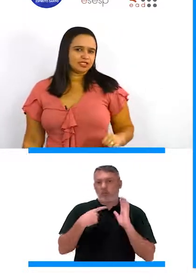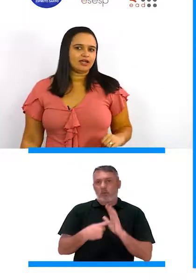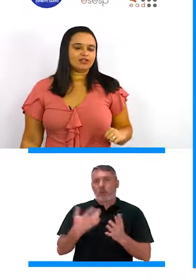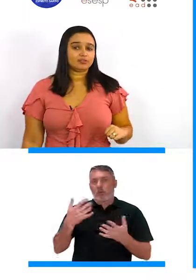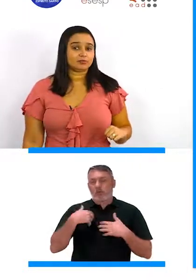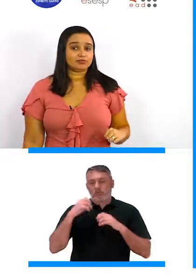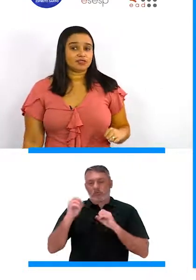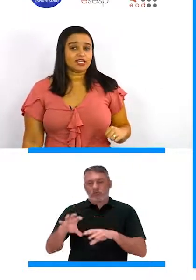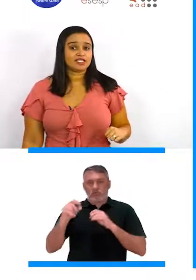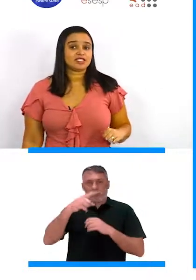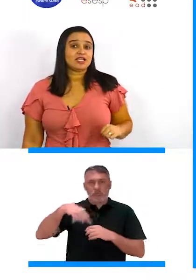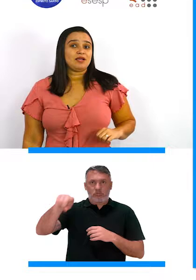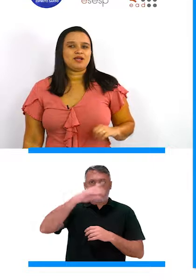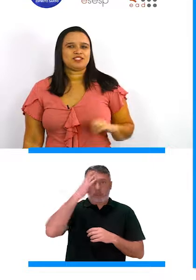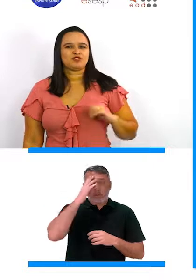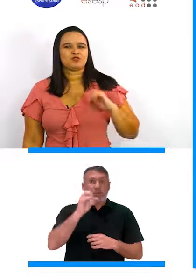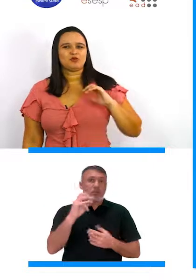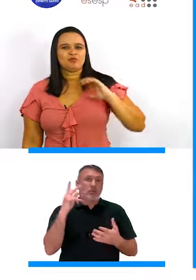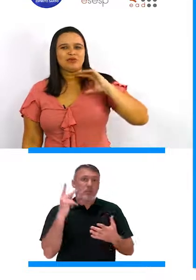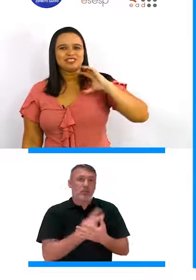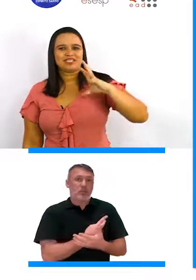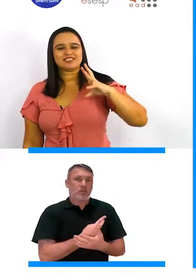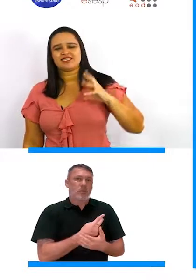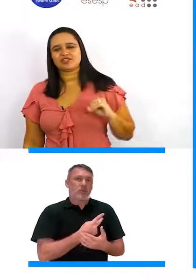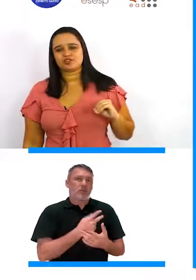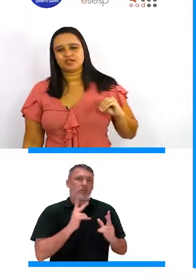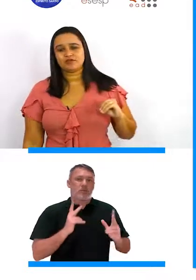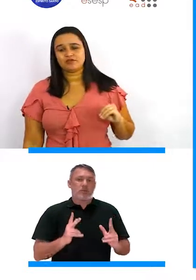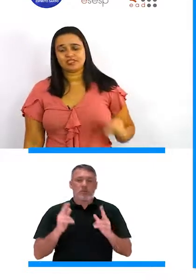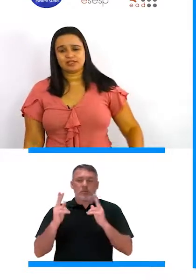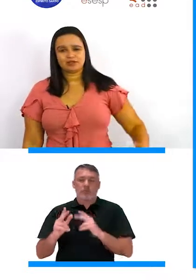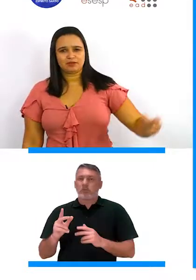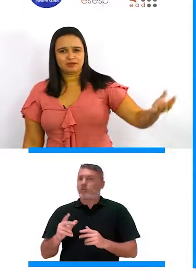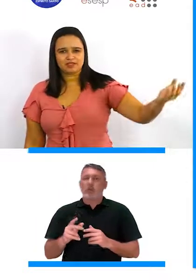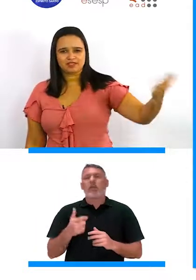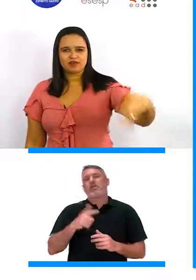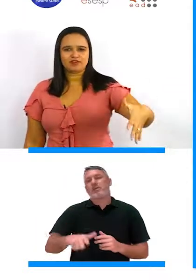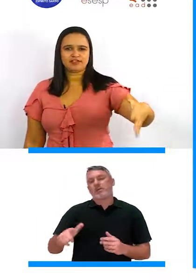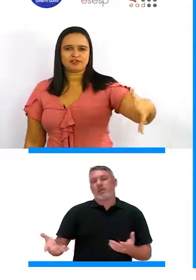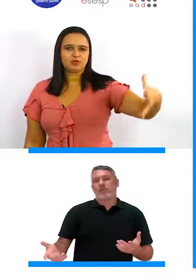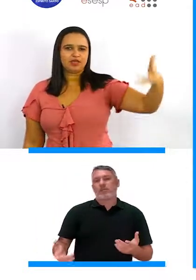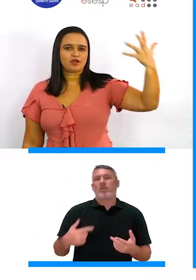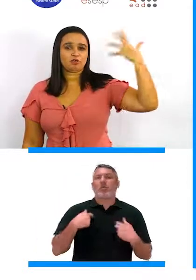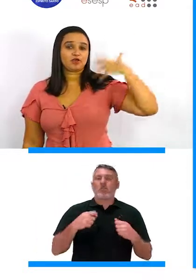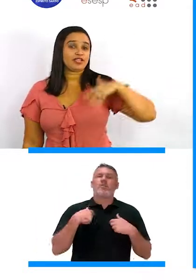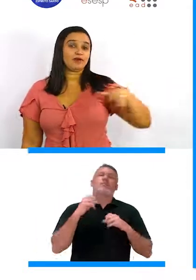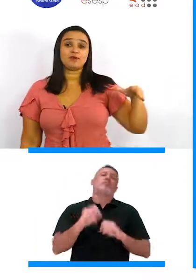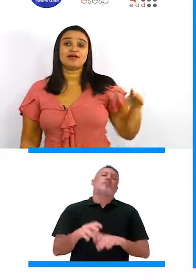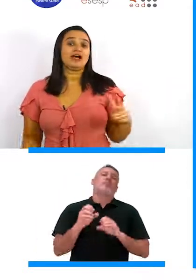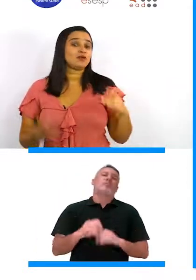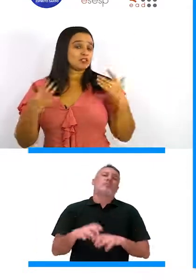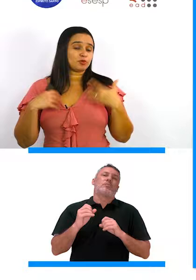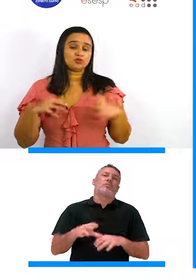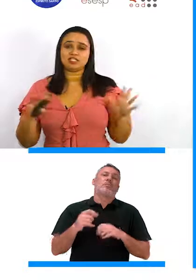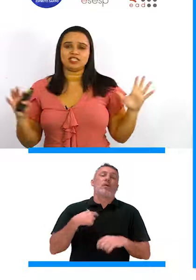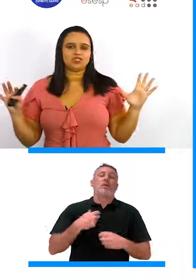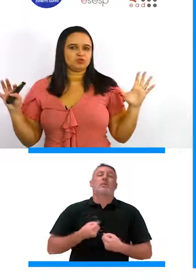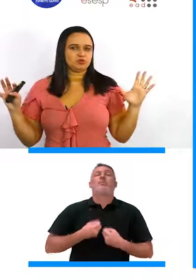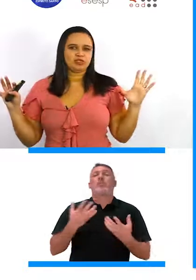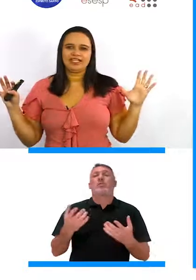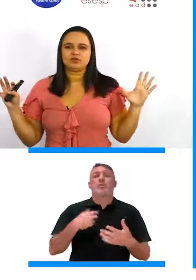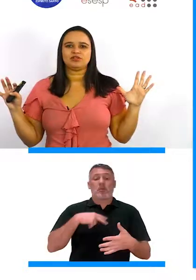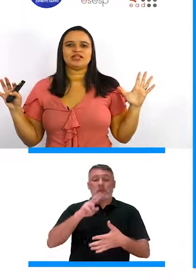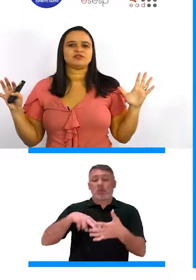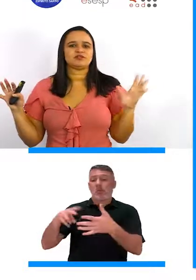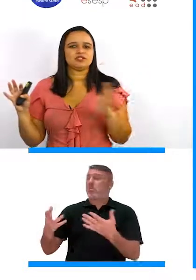dando essa aula aqui para vocês, mas se eu for passar sem edição, vai ter uma repetição, vai ter um erro, porque é uma aula espontânea, eu não